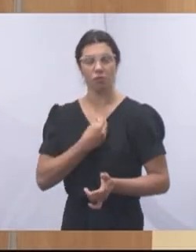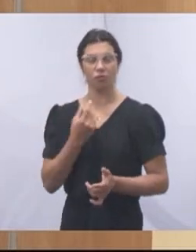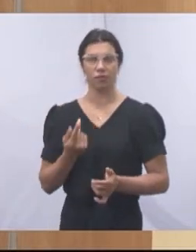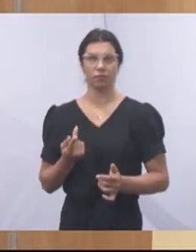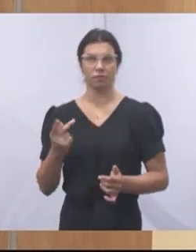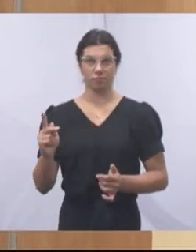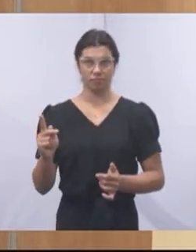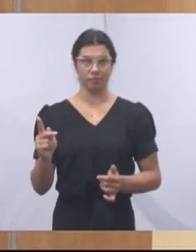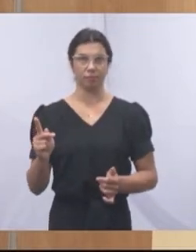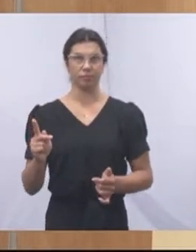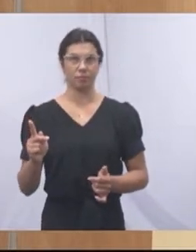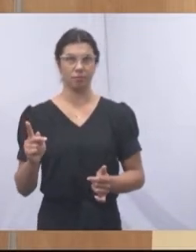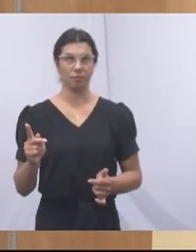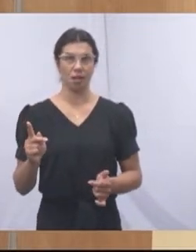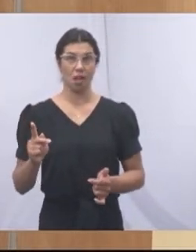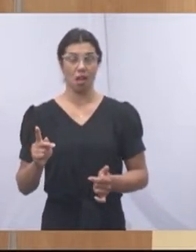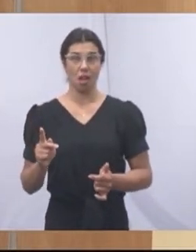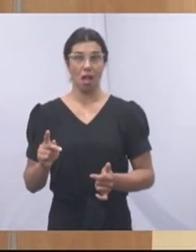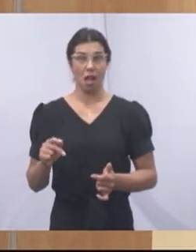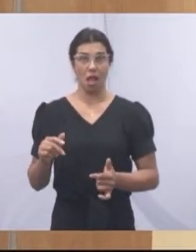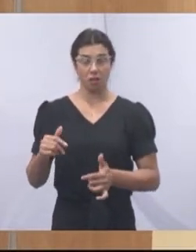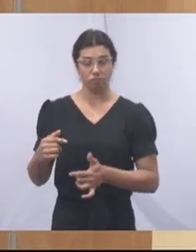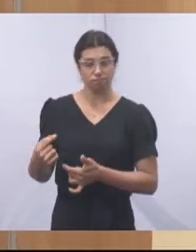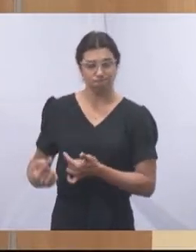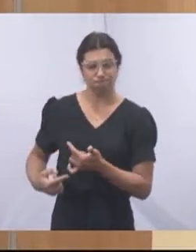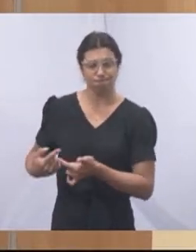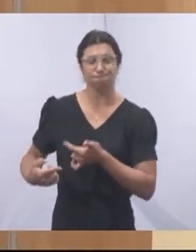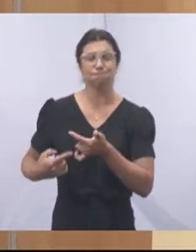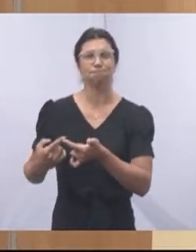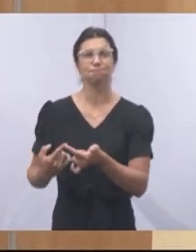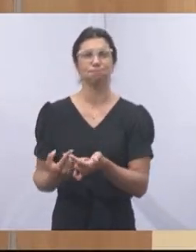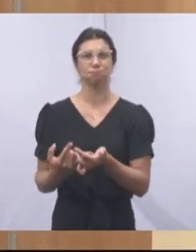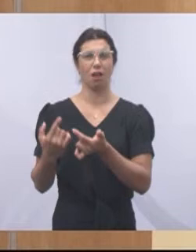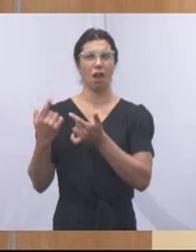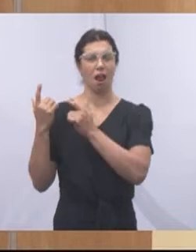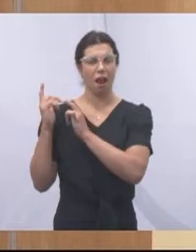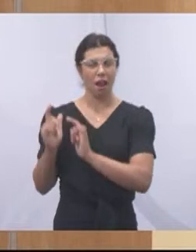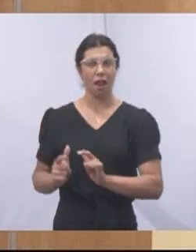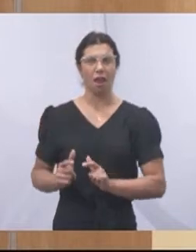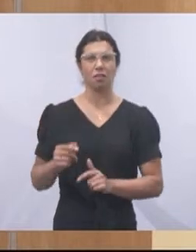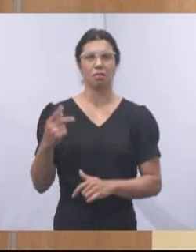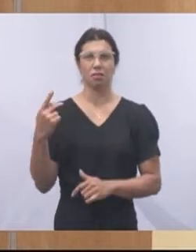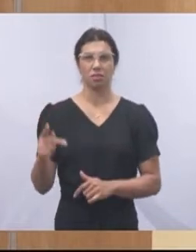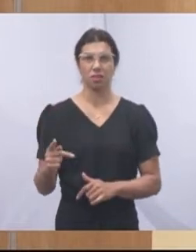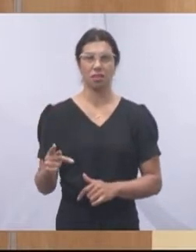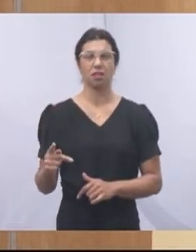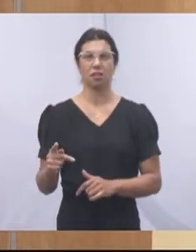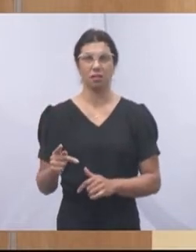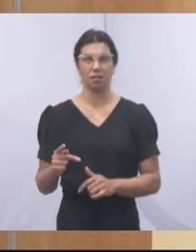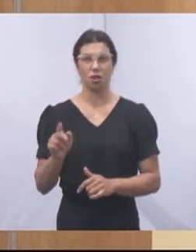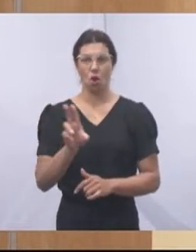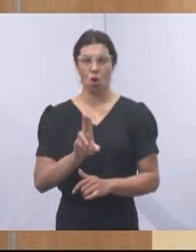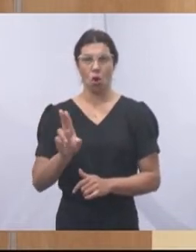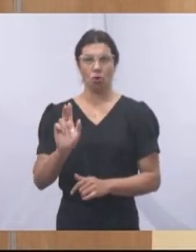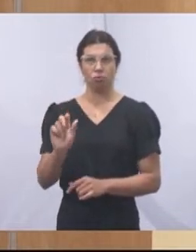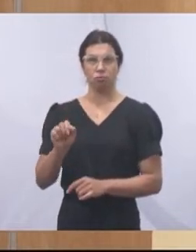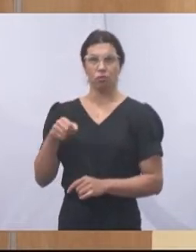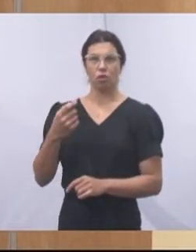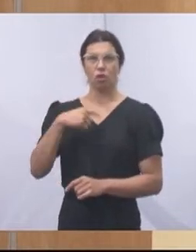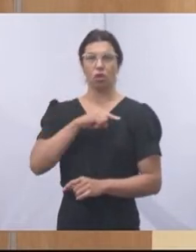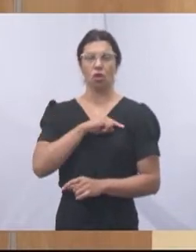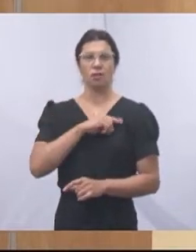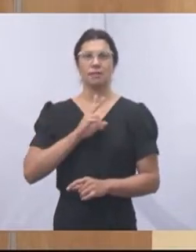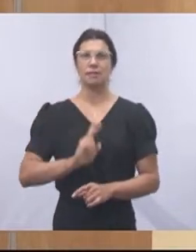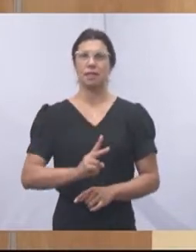benéfica. O legado que Roberto personificou e seu nome serão lembrados por todos